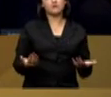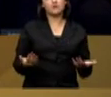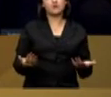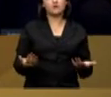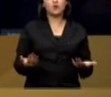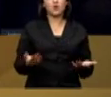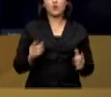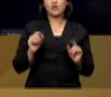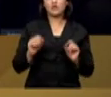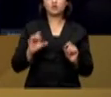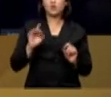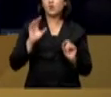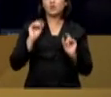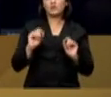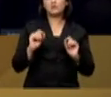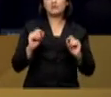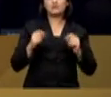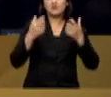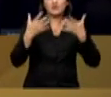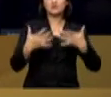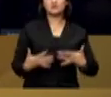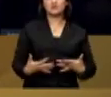sem...